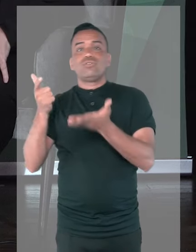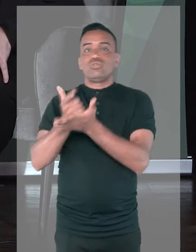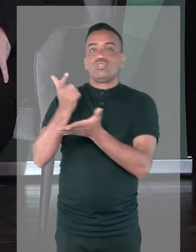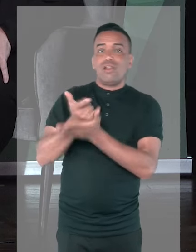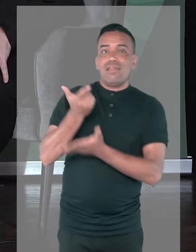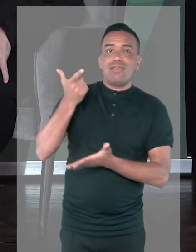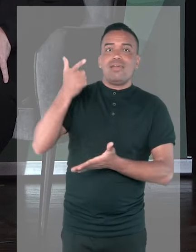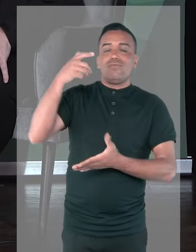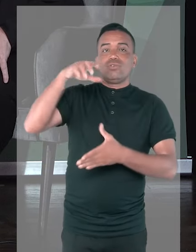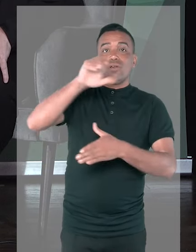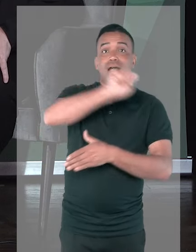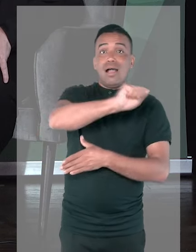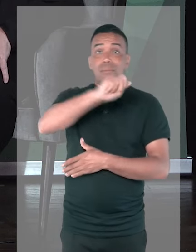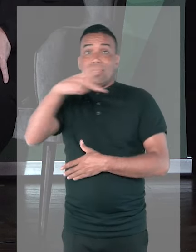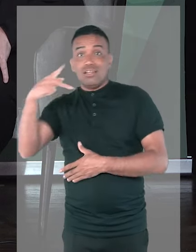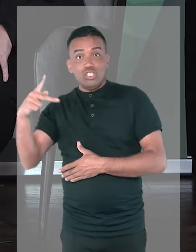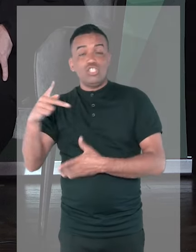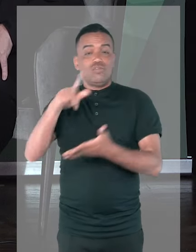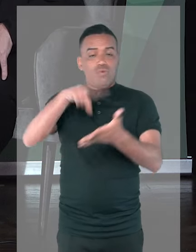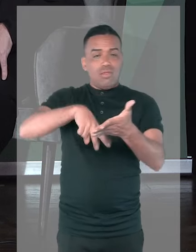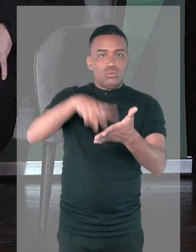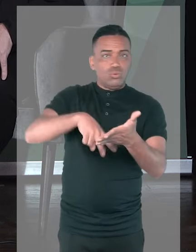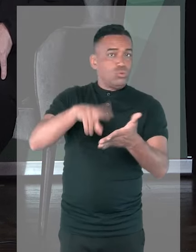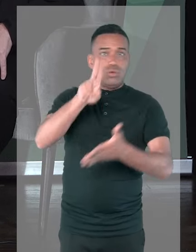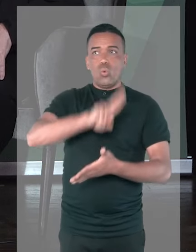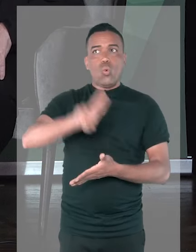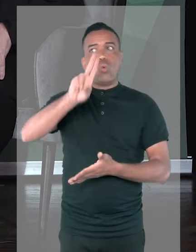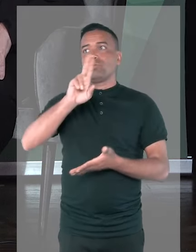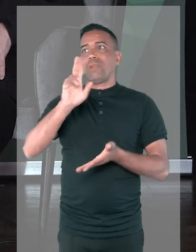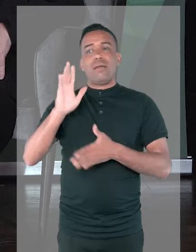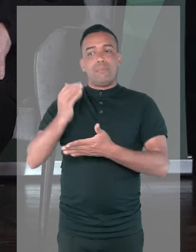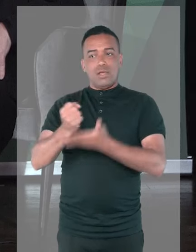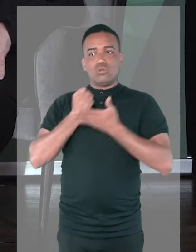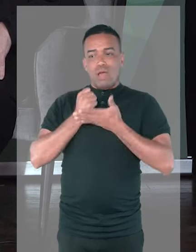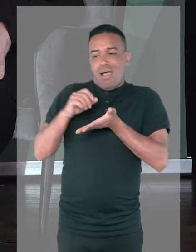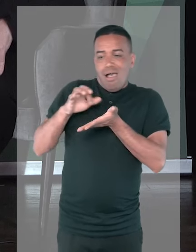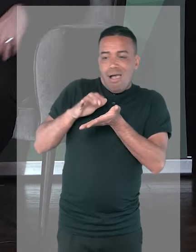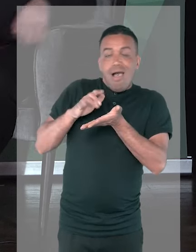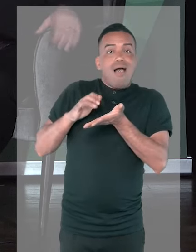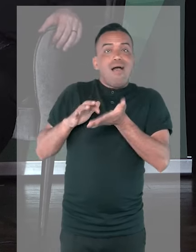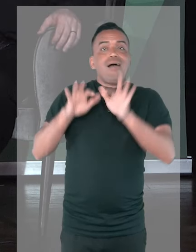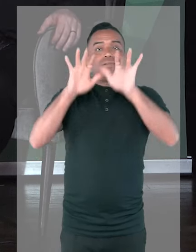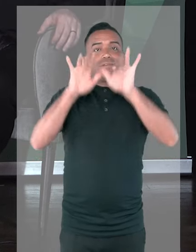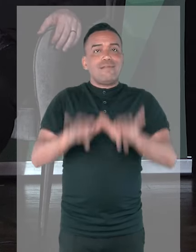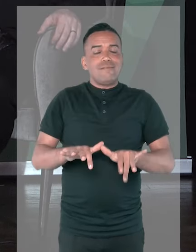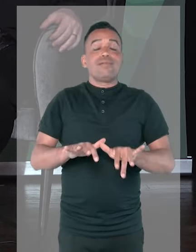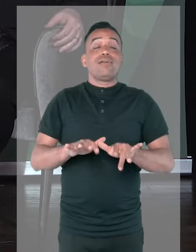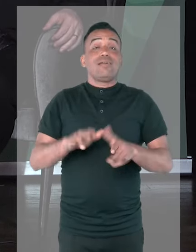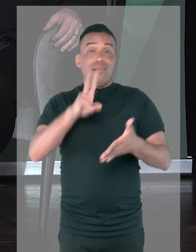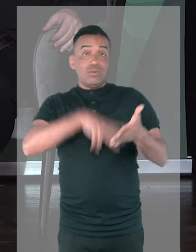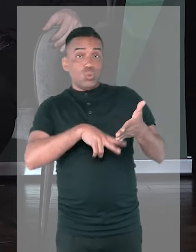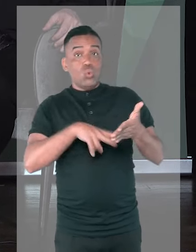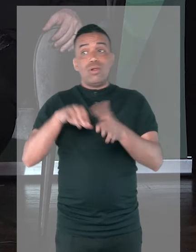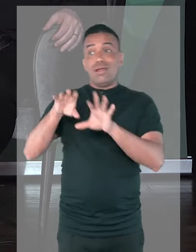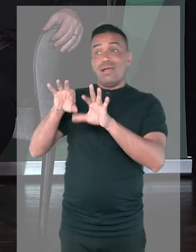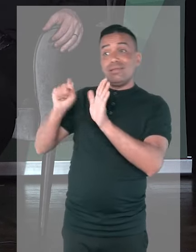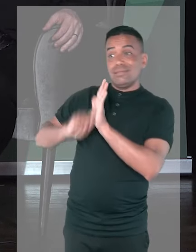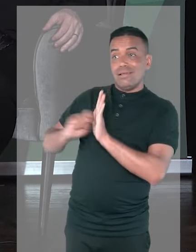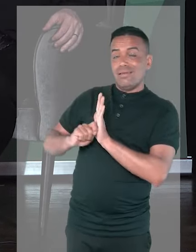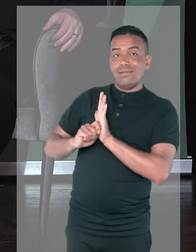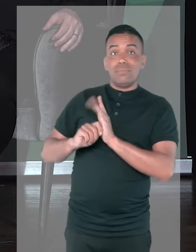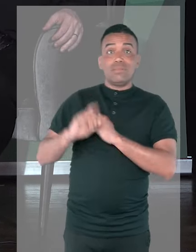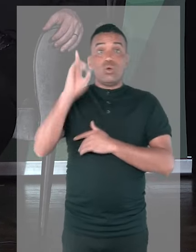aplicativo de leitura. Eu uso ele como ferramenta de escrita e como ferramenta de leitura também. Mas, mesmo assim, quando chega no